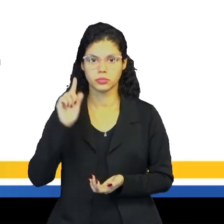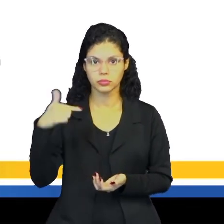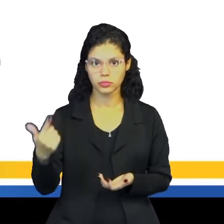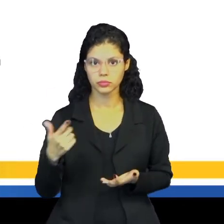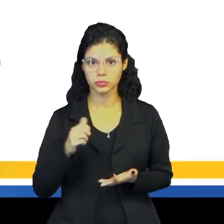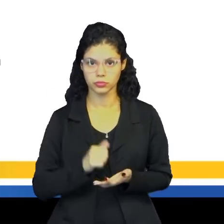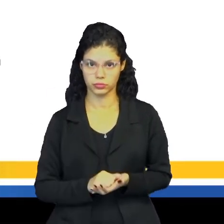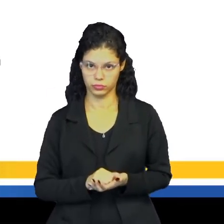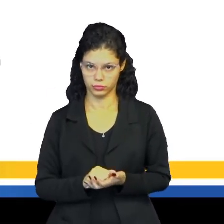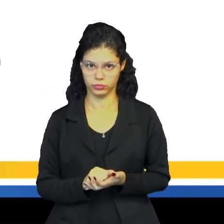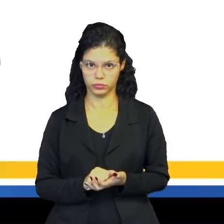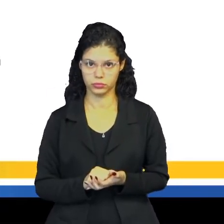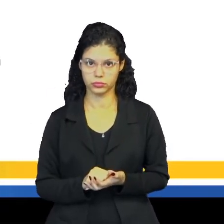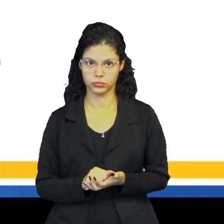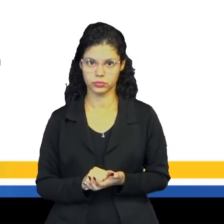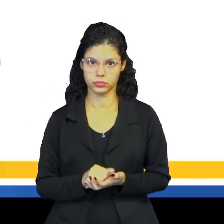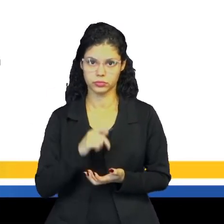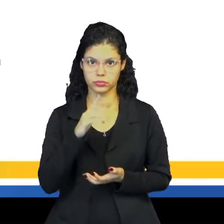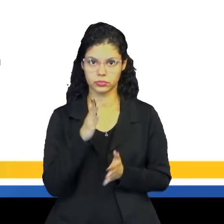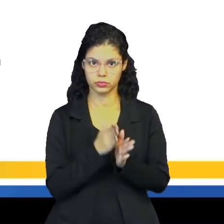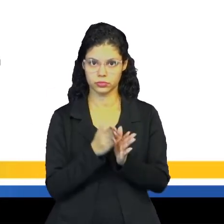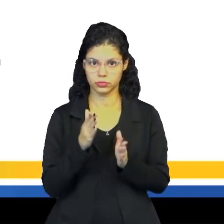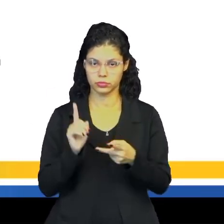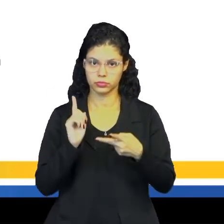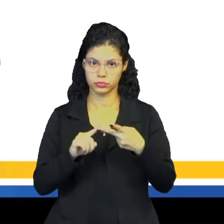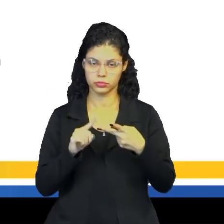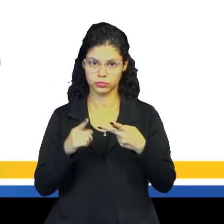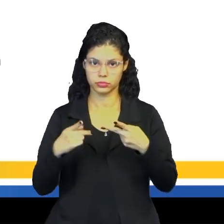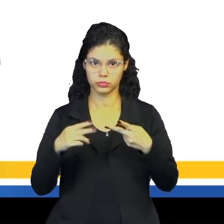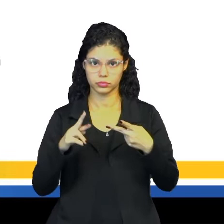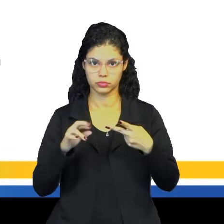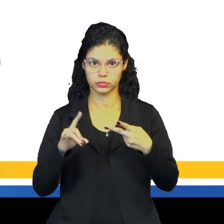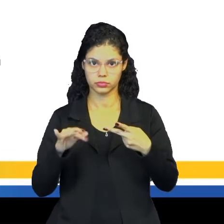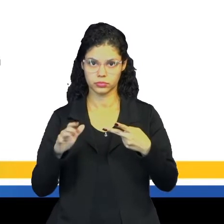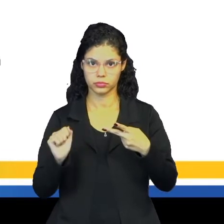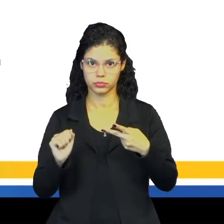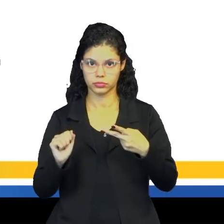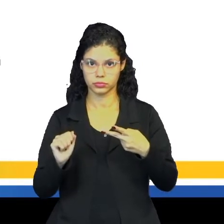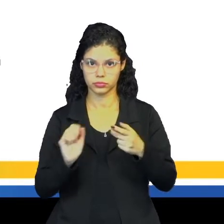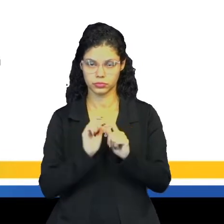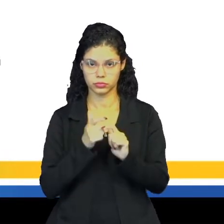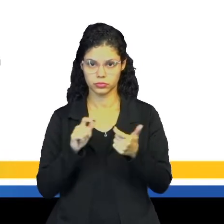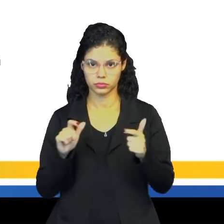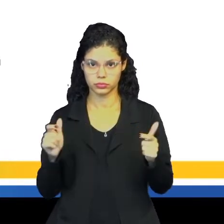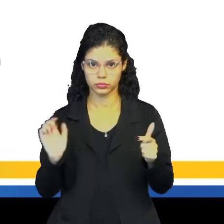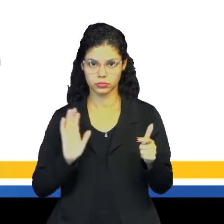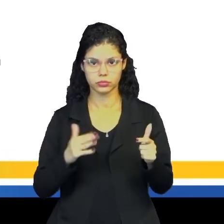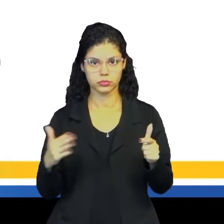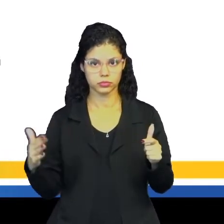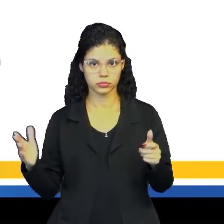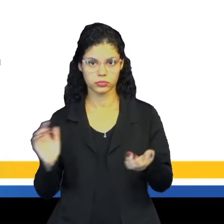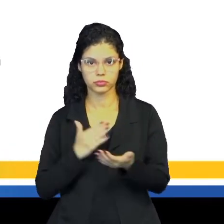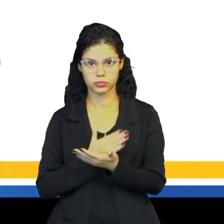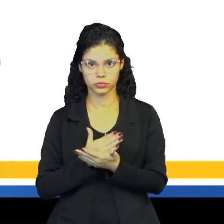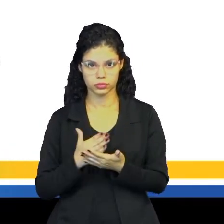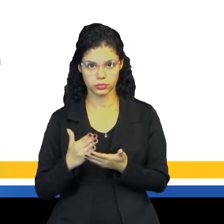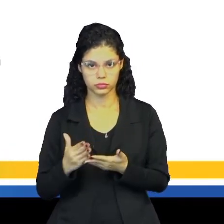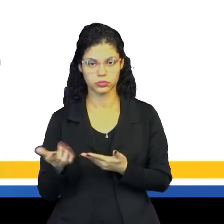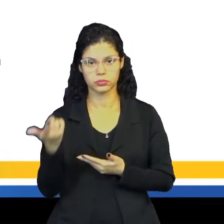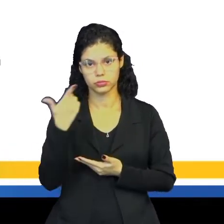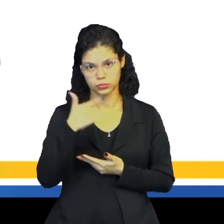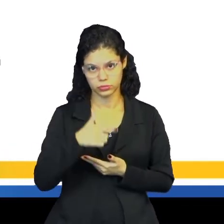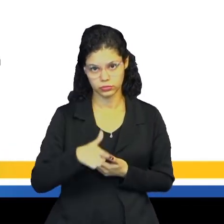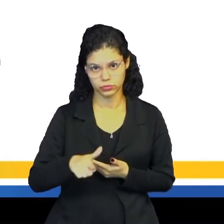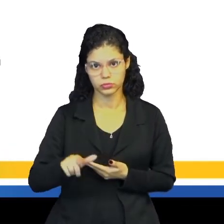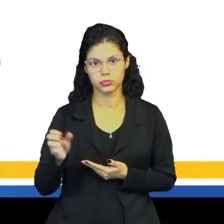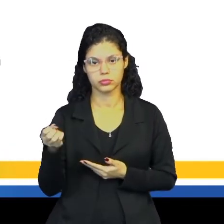nós temos a fase proliferativa, que é uma fase de crescimento folicular, que é quando vai começar a renovação de novos óvulos,